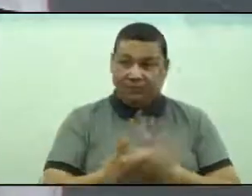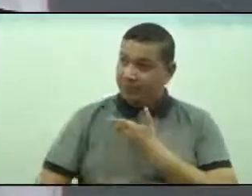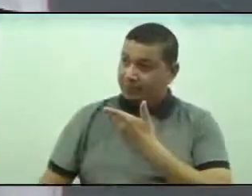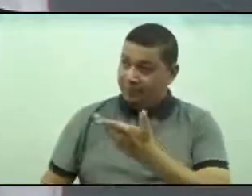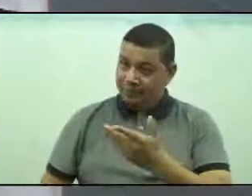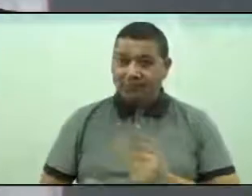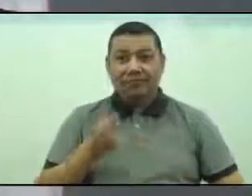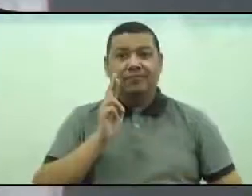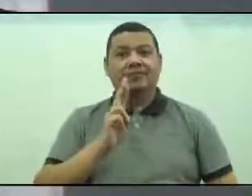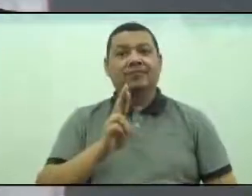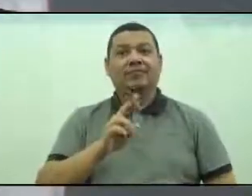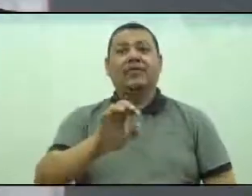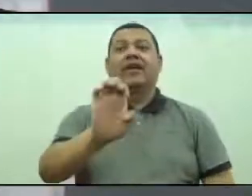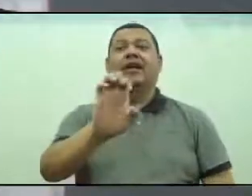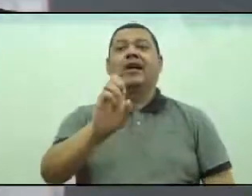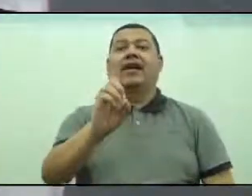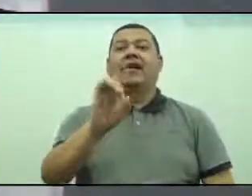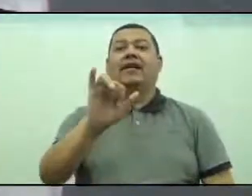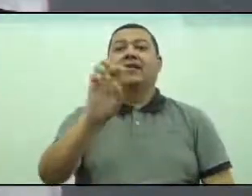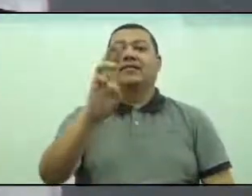Edmar Capiche.